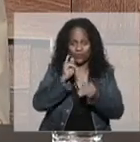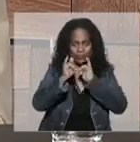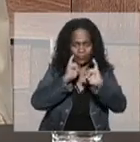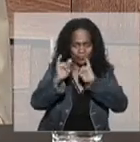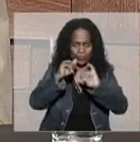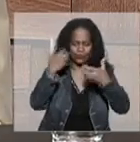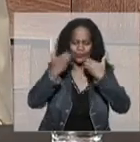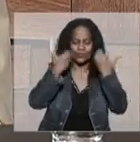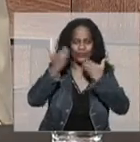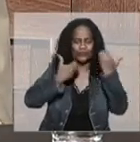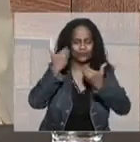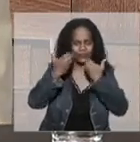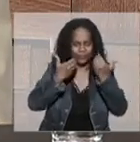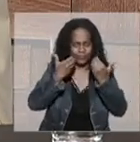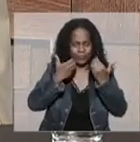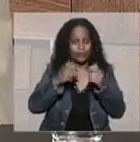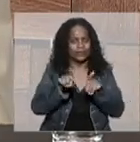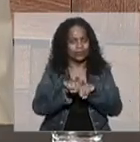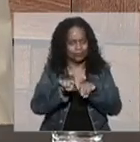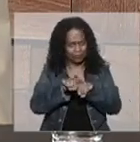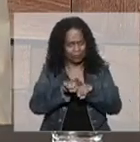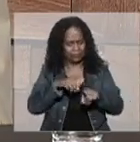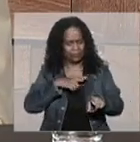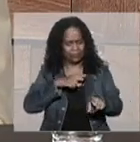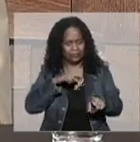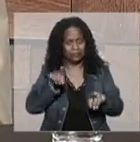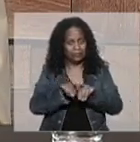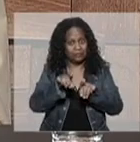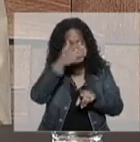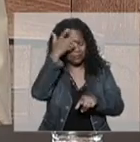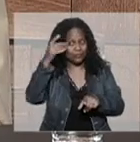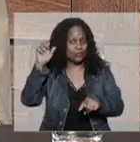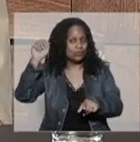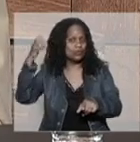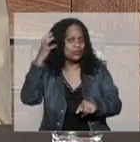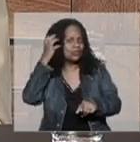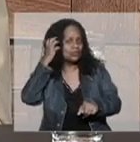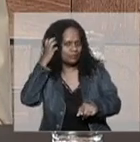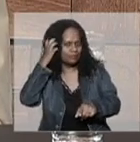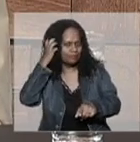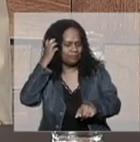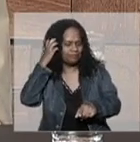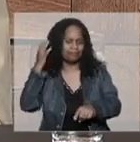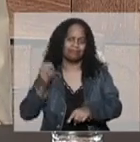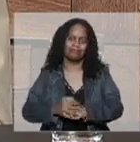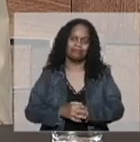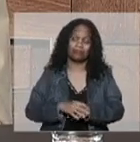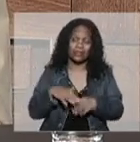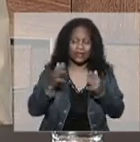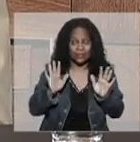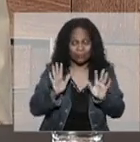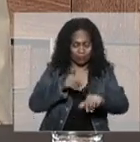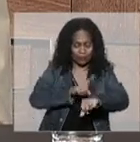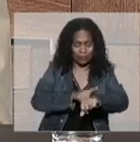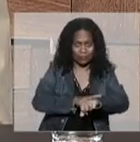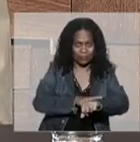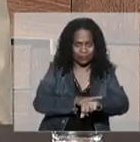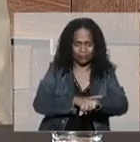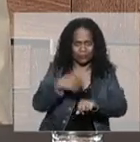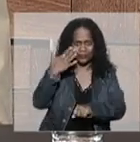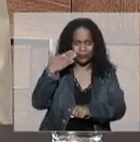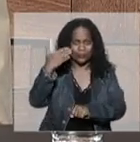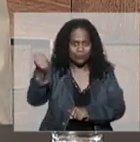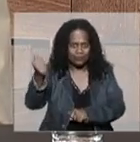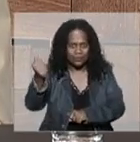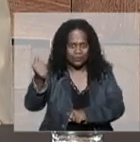né, e tinha os locutores noticiaristas. Mas aí, um determinado momento, me chamaram